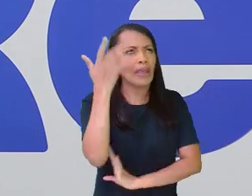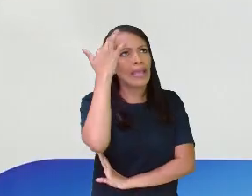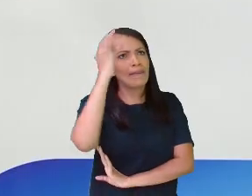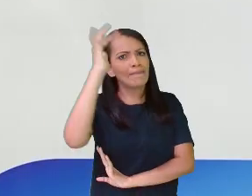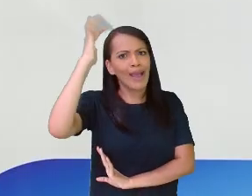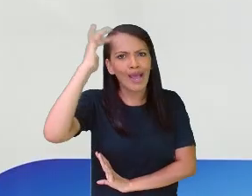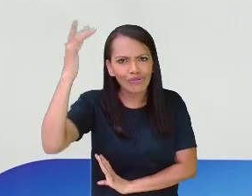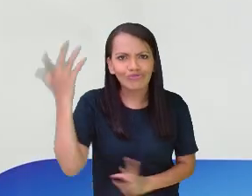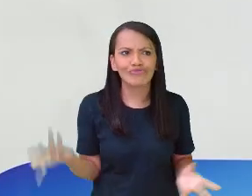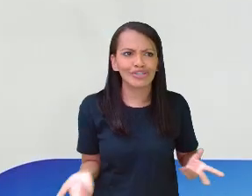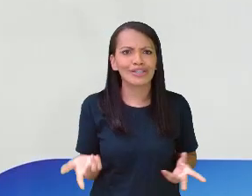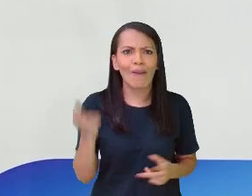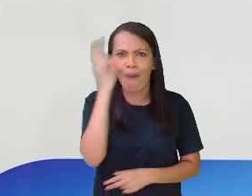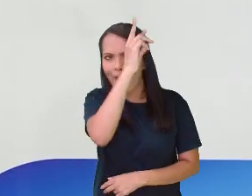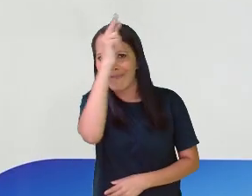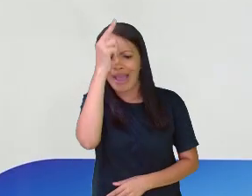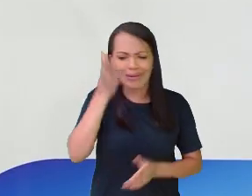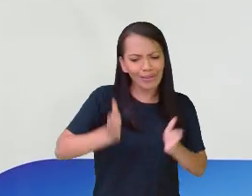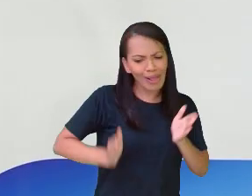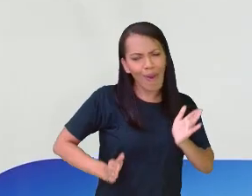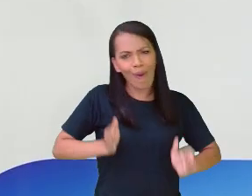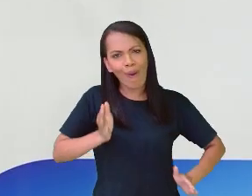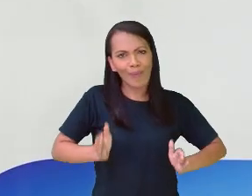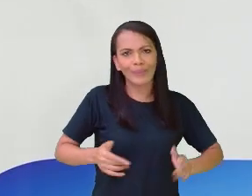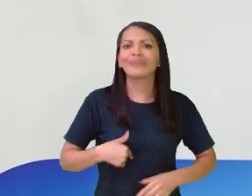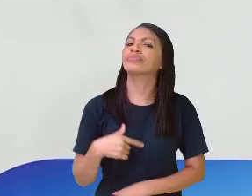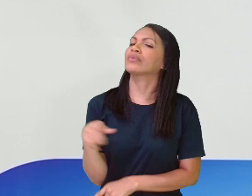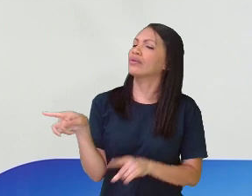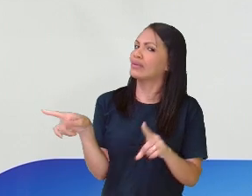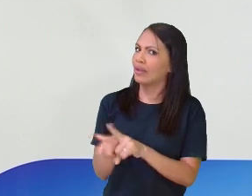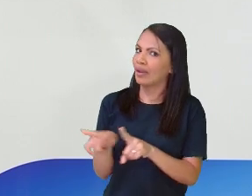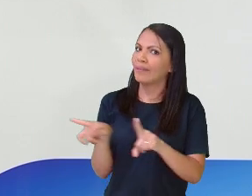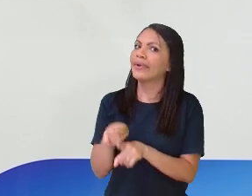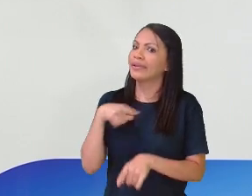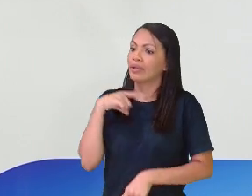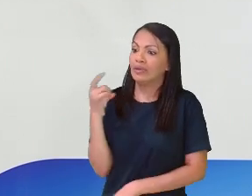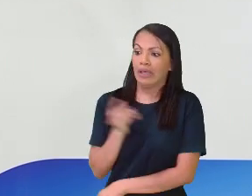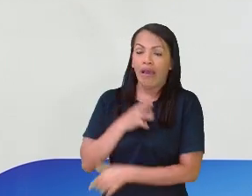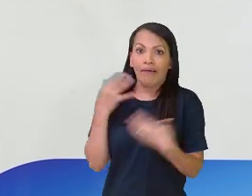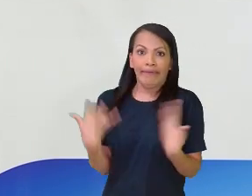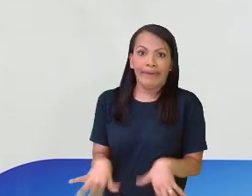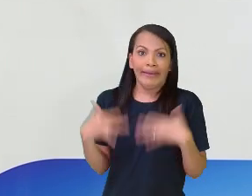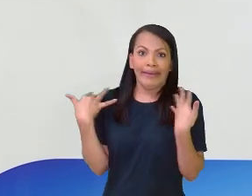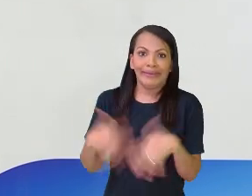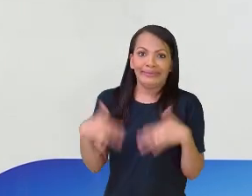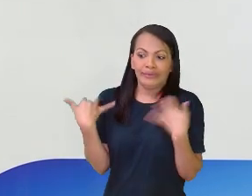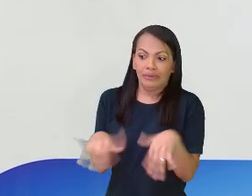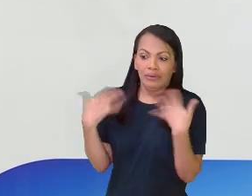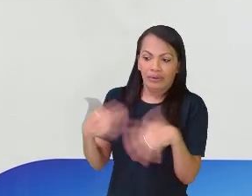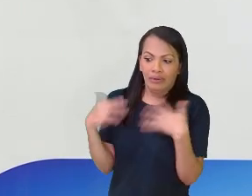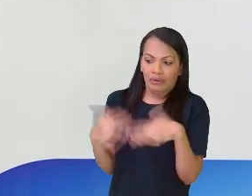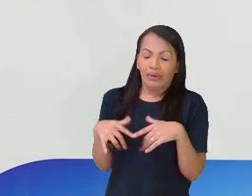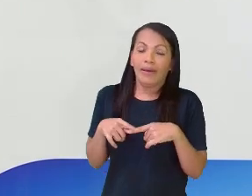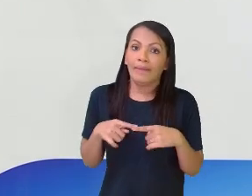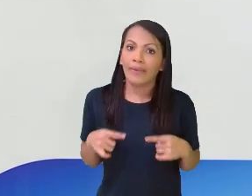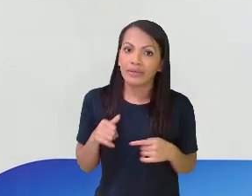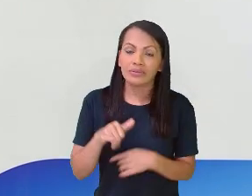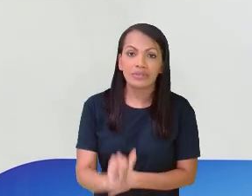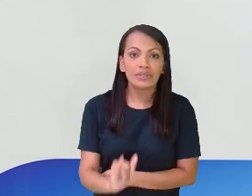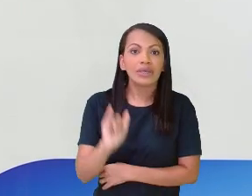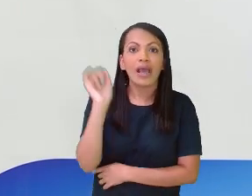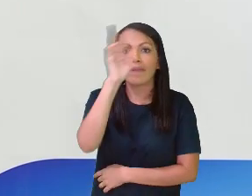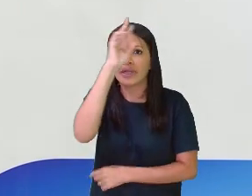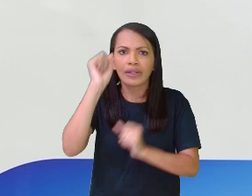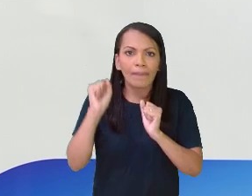É verdade. Então, olha só, eu também tenho pavor, já falei isso para vocês. Mas veja, se a barata ela pode ajudar